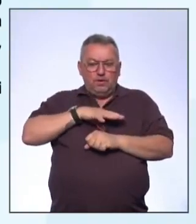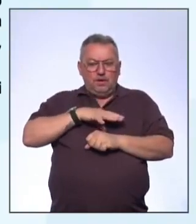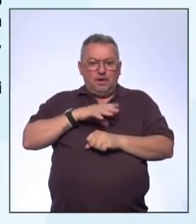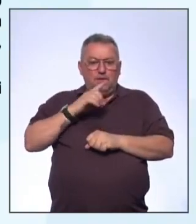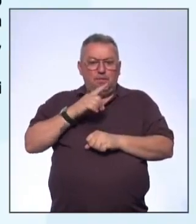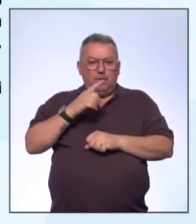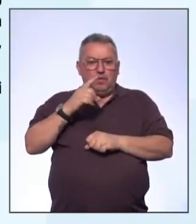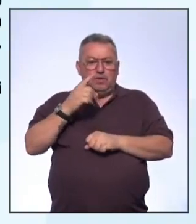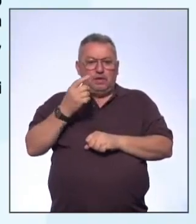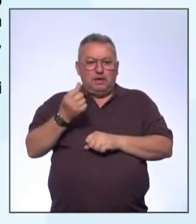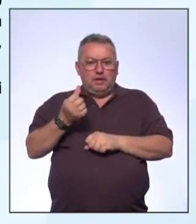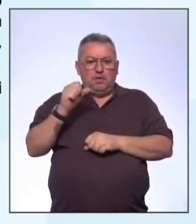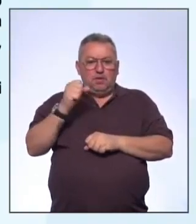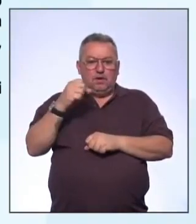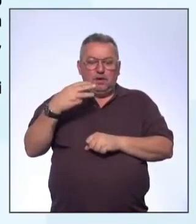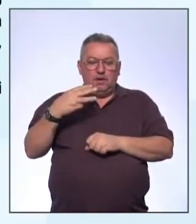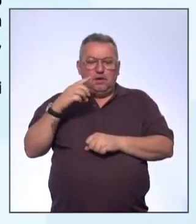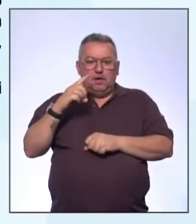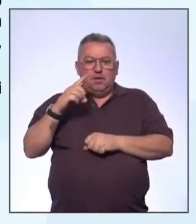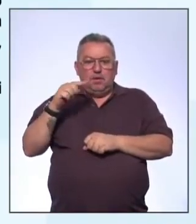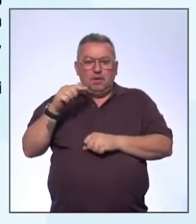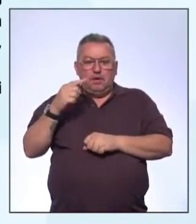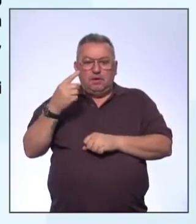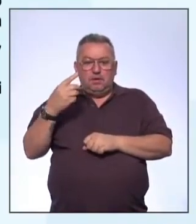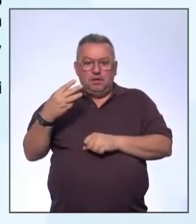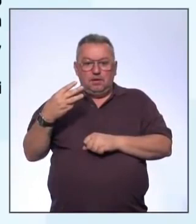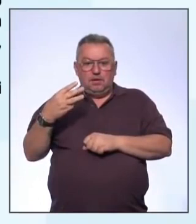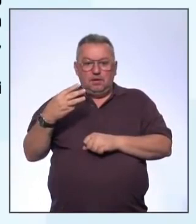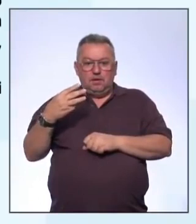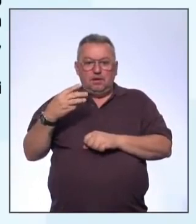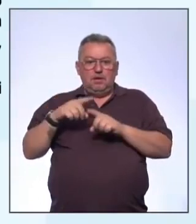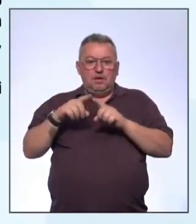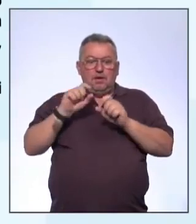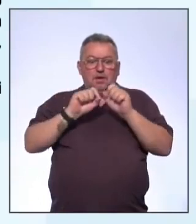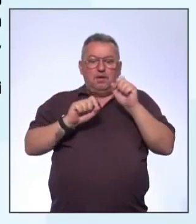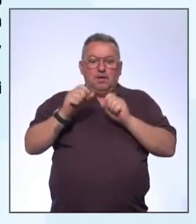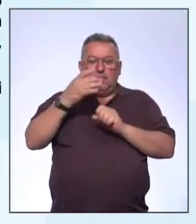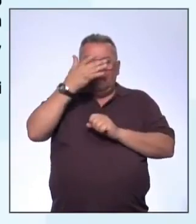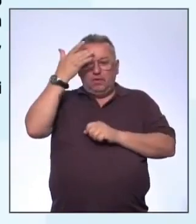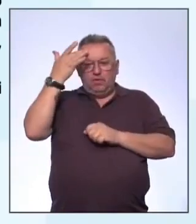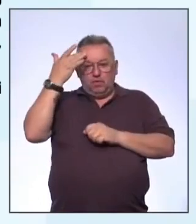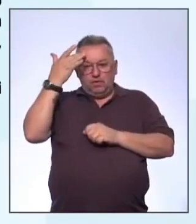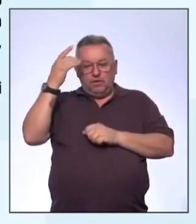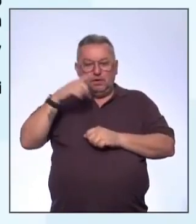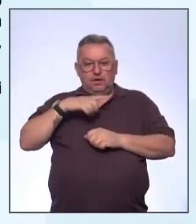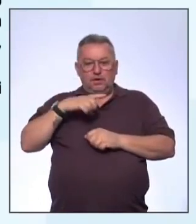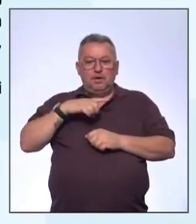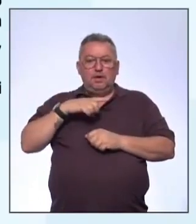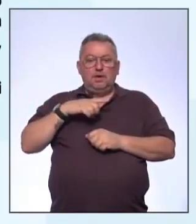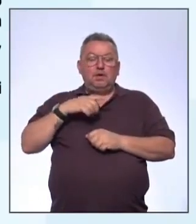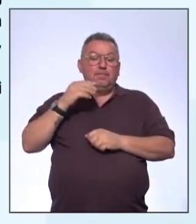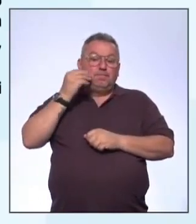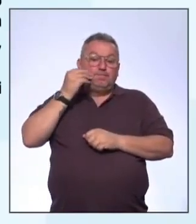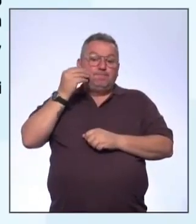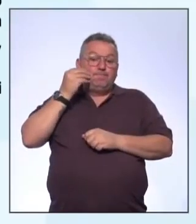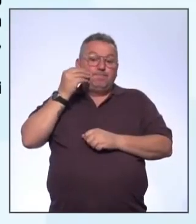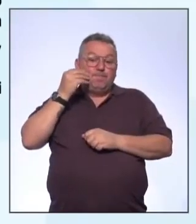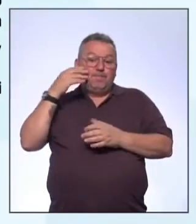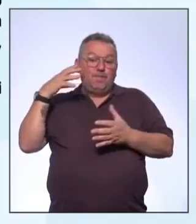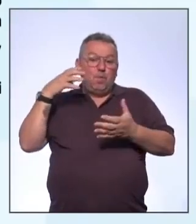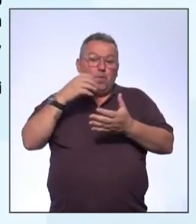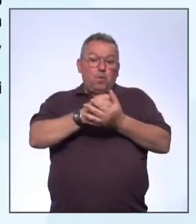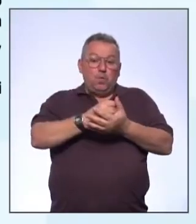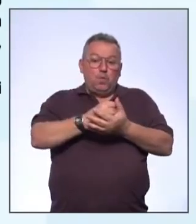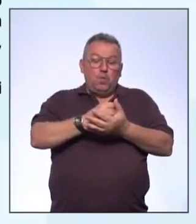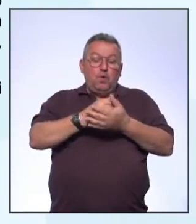e 1713, né, os sesmeiros, né, as pessoas que estavam tentando tomar